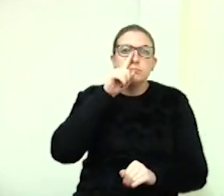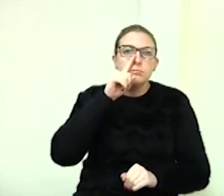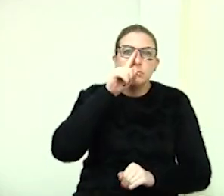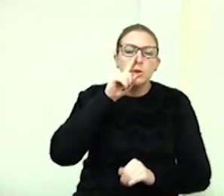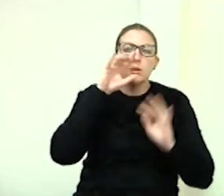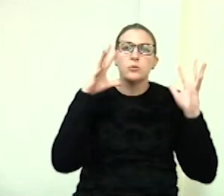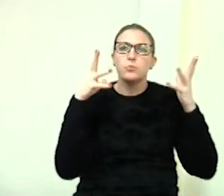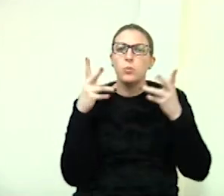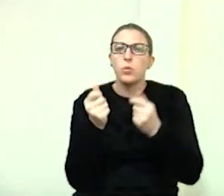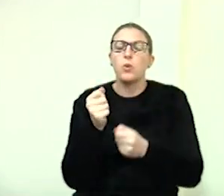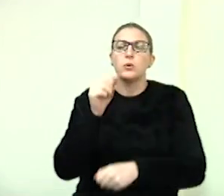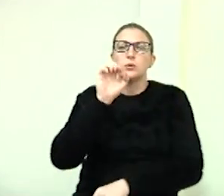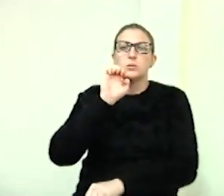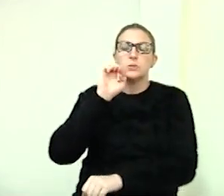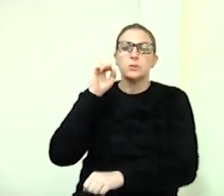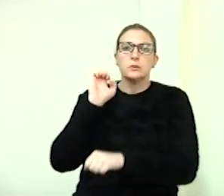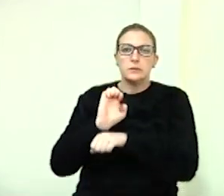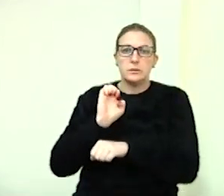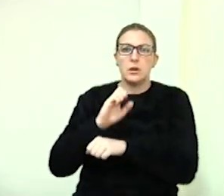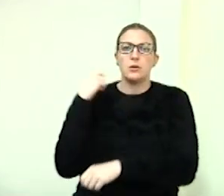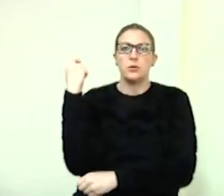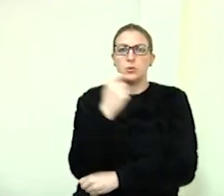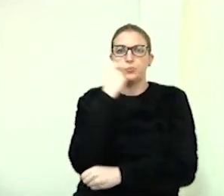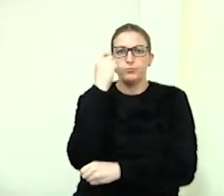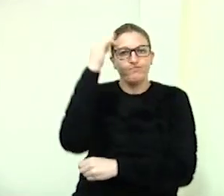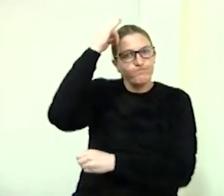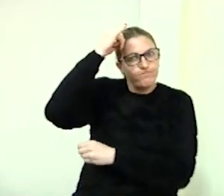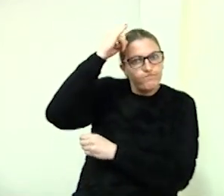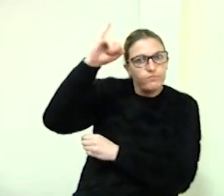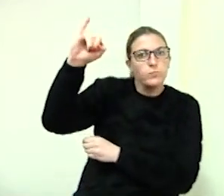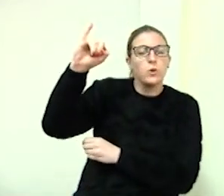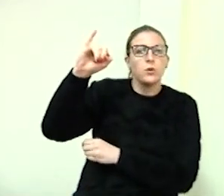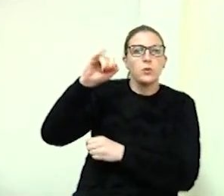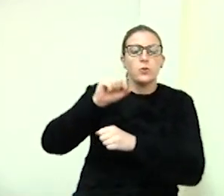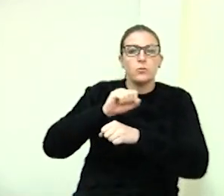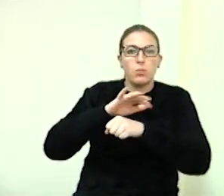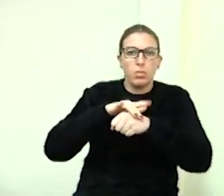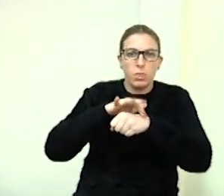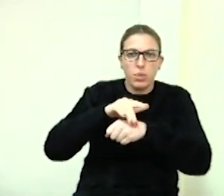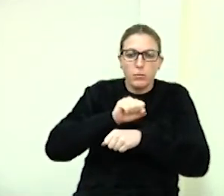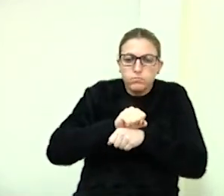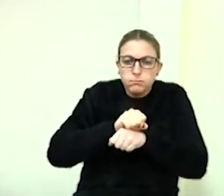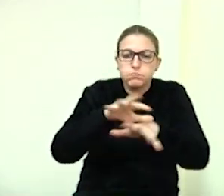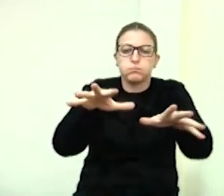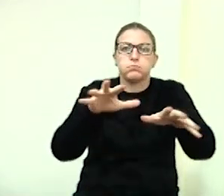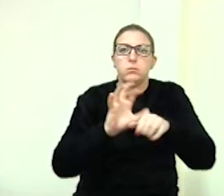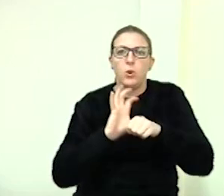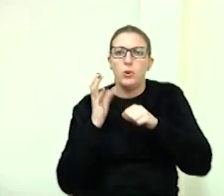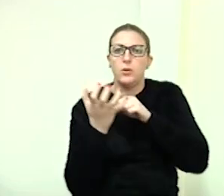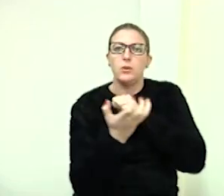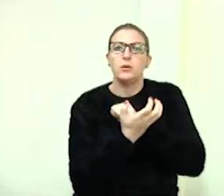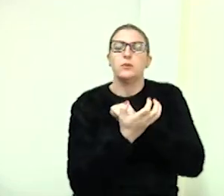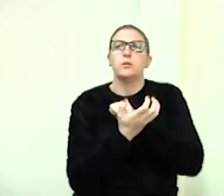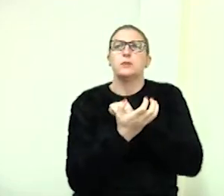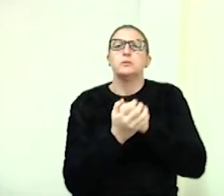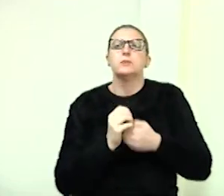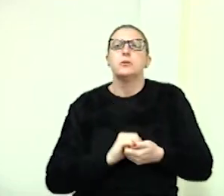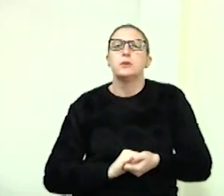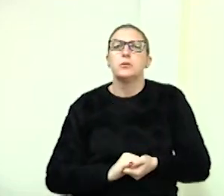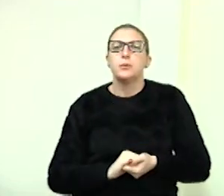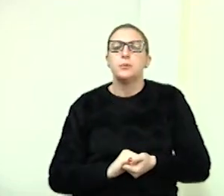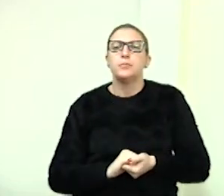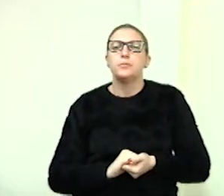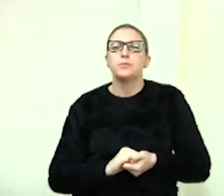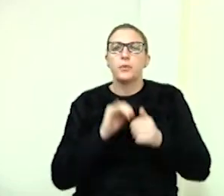estado do Rio Grande do Sul, para fins de prevenção e de enfrentamento à epidemia causada pelo Covid-19, novo coronavírus e da outras providências,